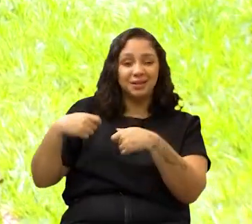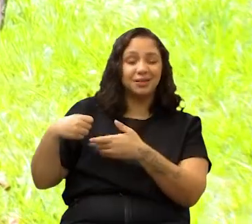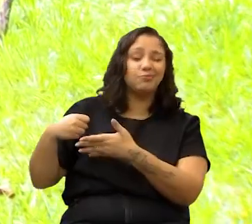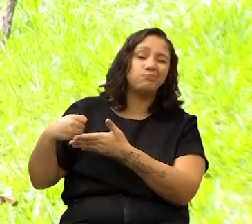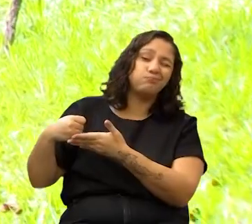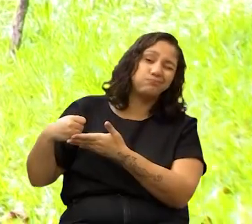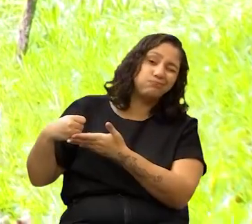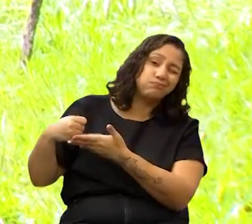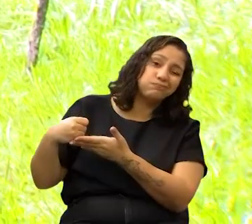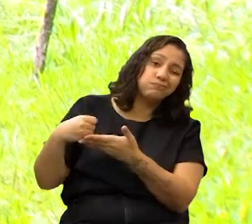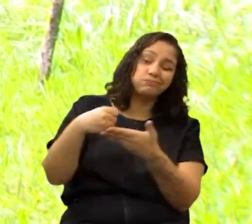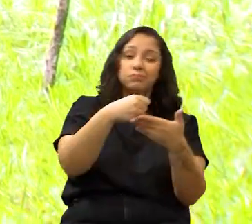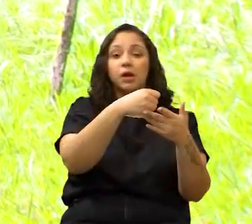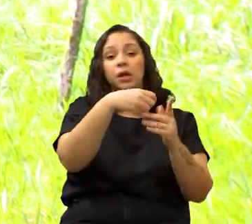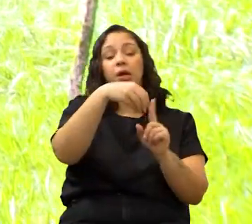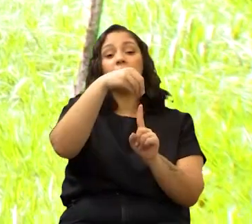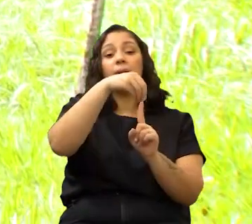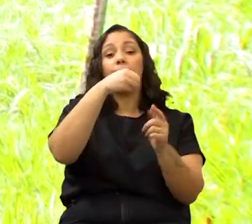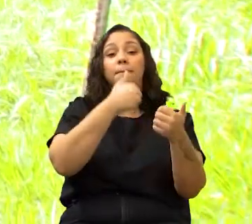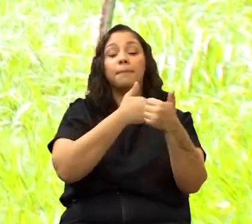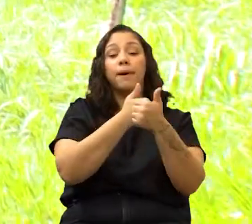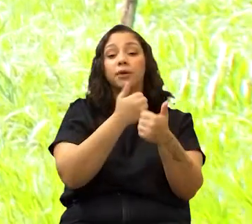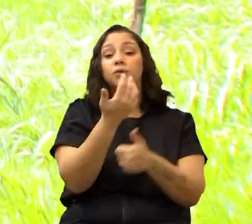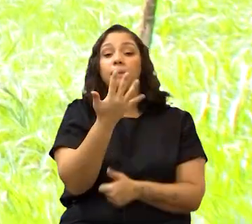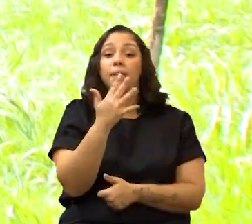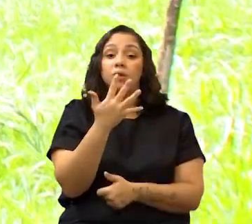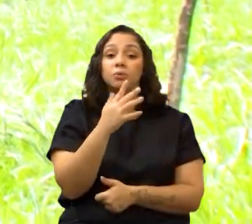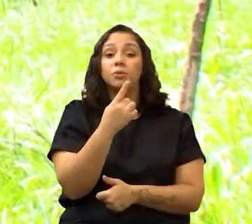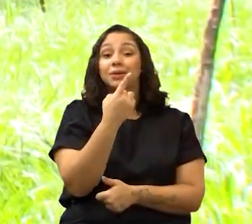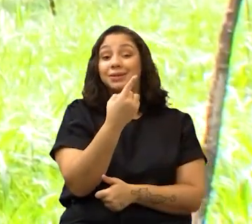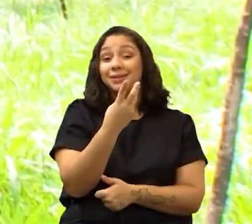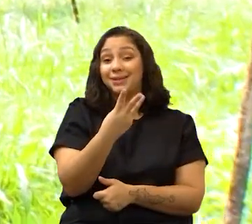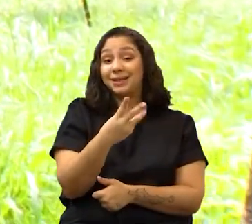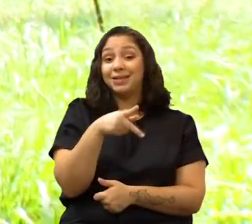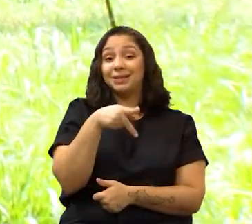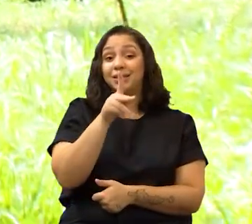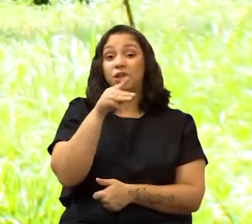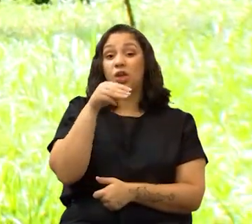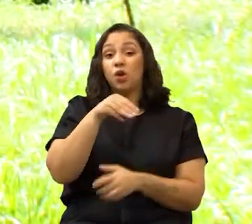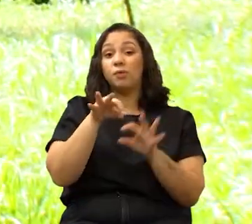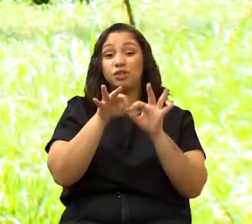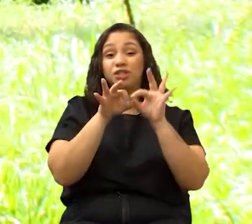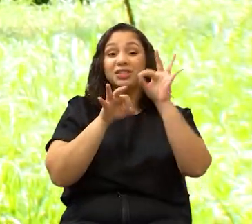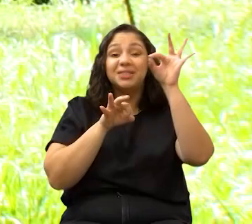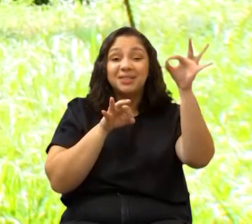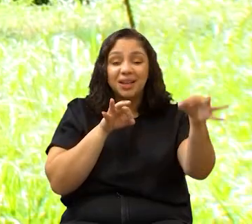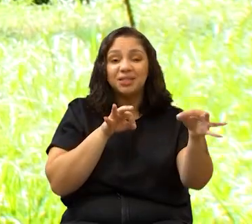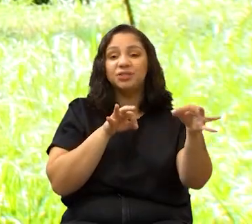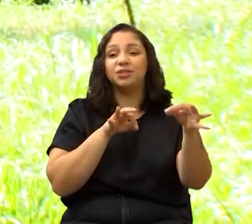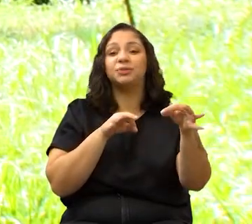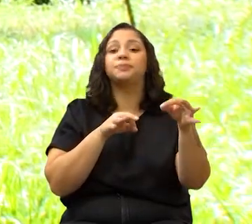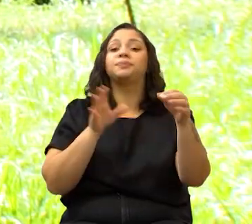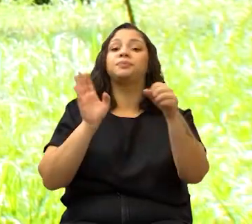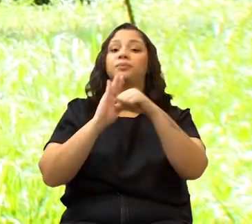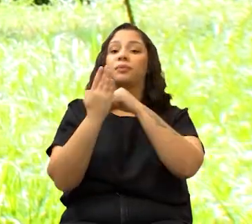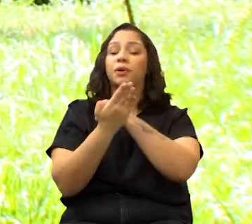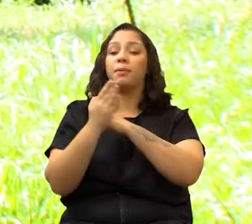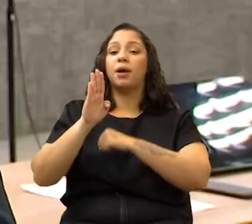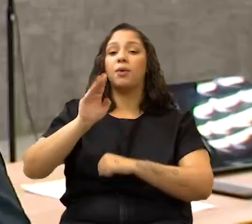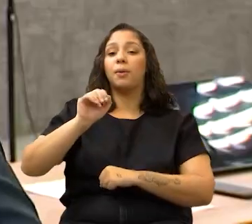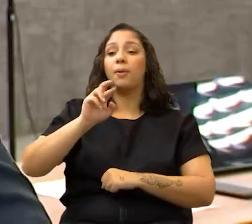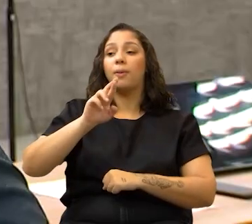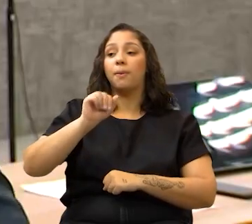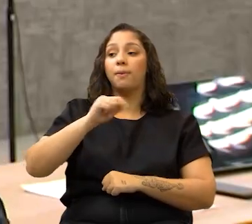bastante. O ecoponto mais perto fica a aproximadamente 13 quilômetros de distância, em Barão